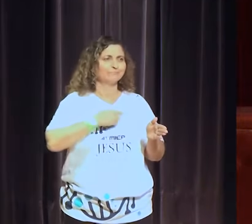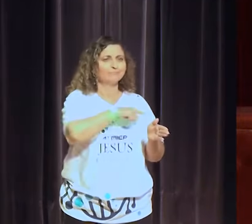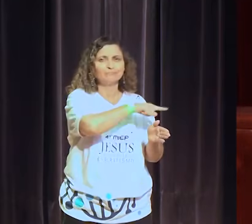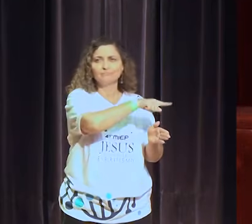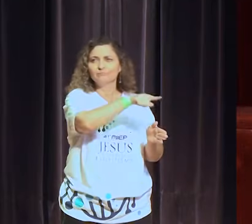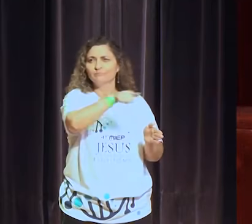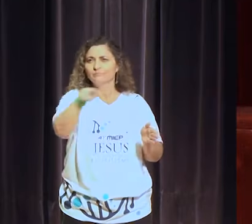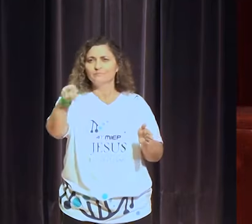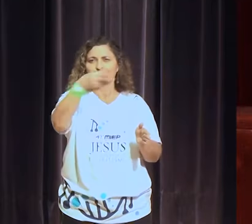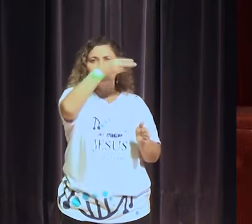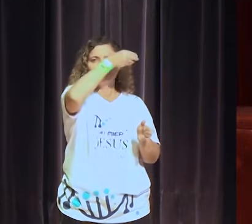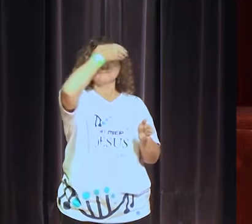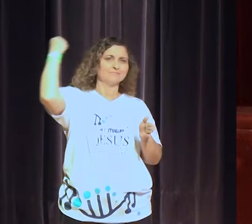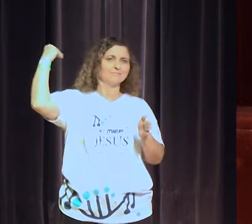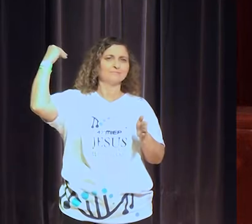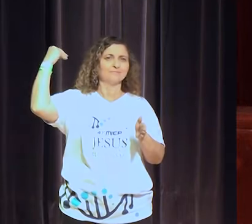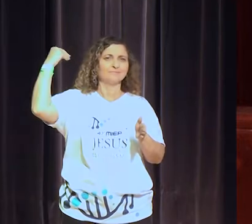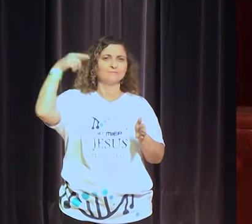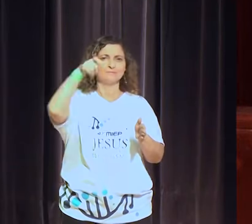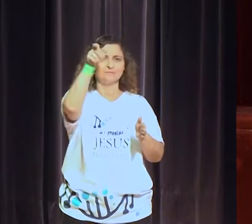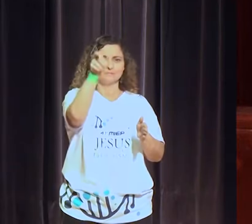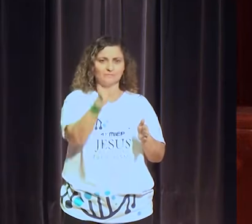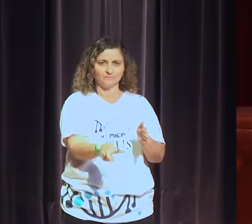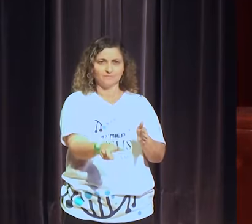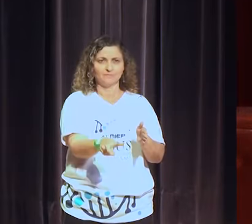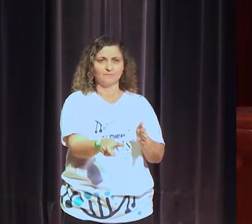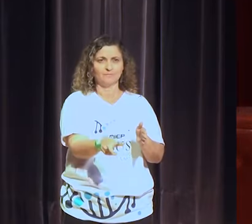você esquecesse que você é um terráqueo.